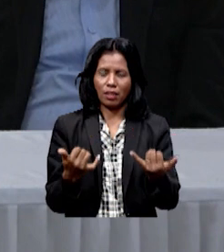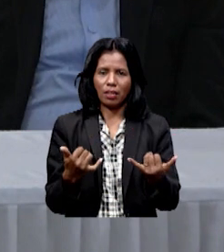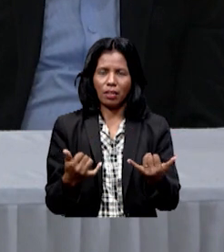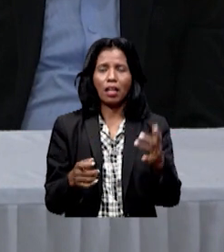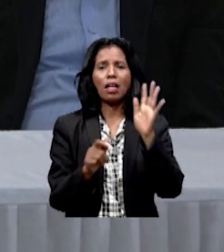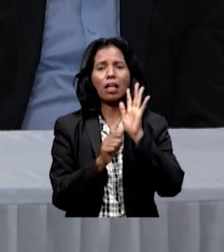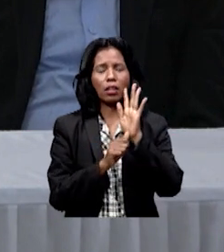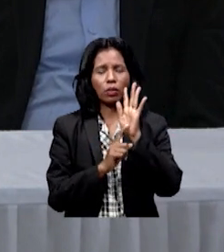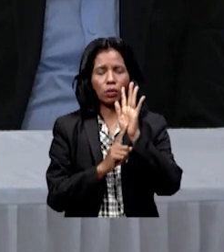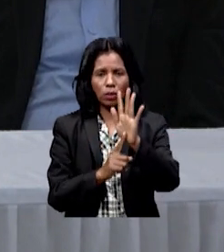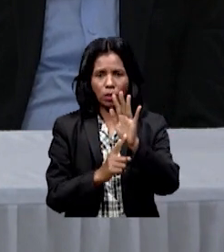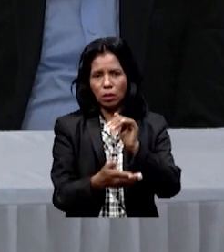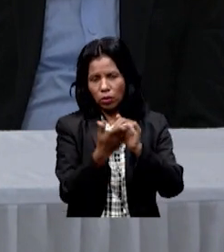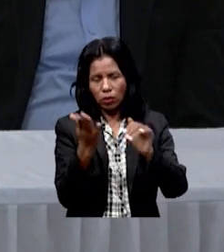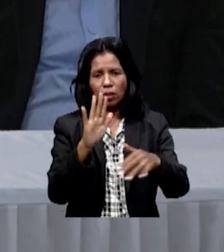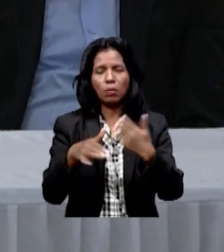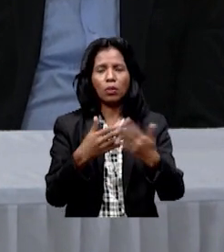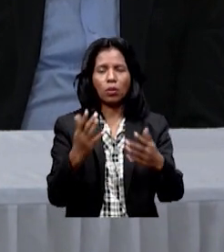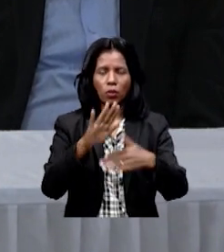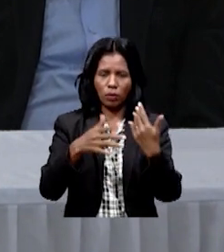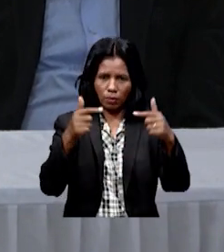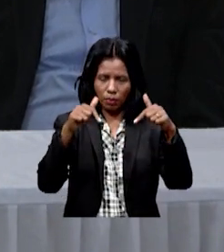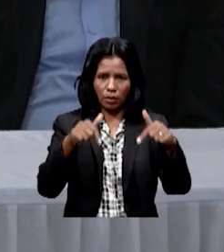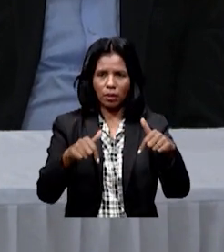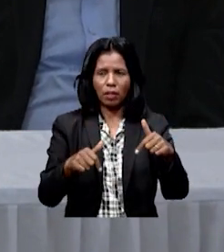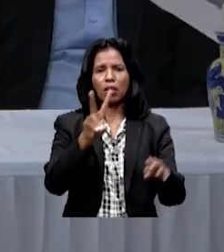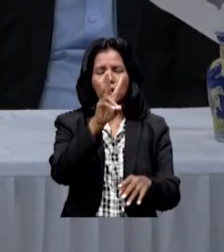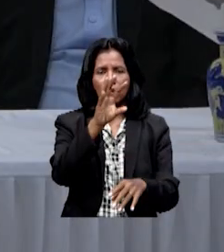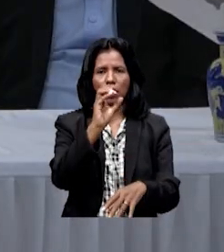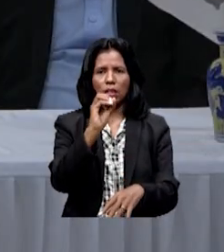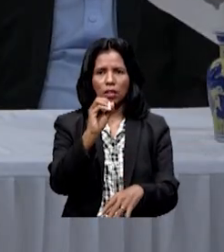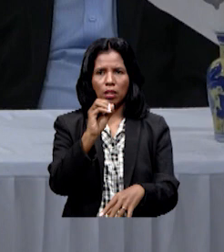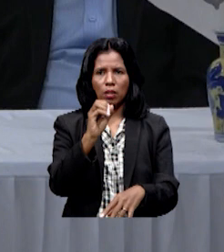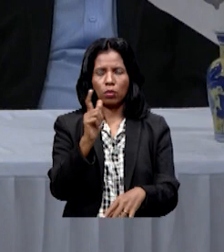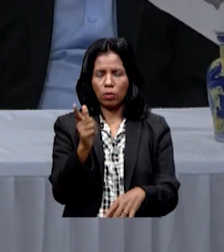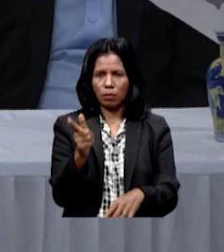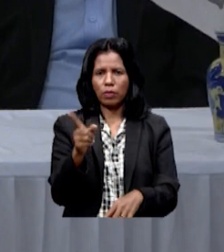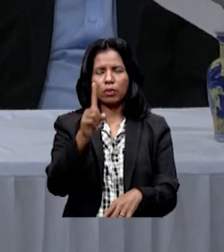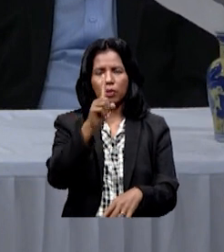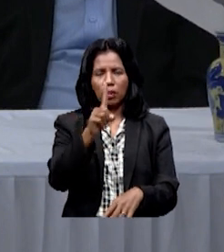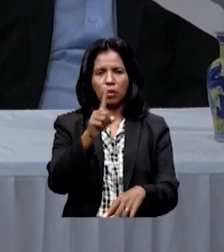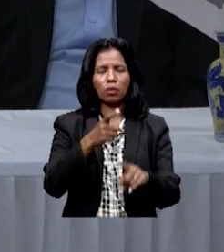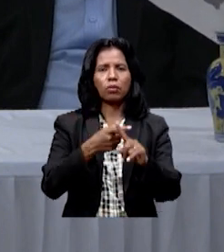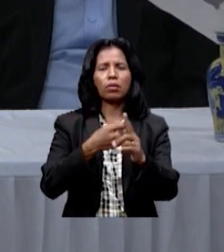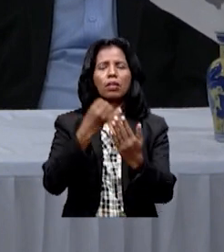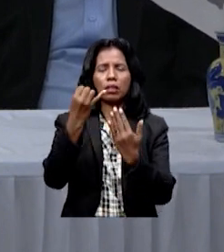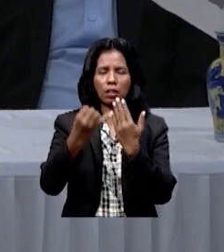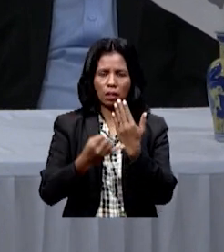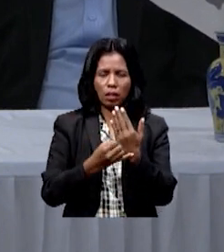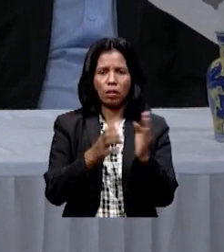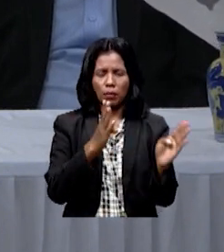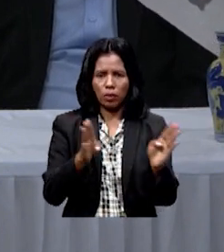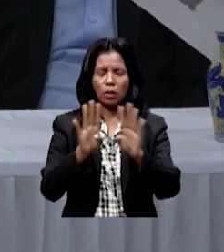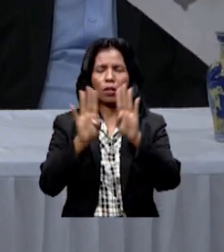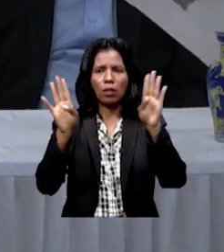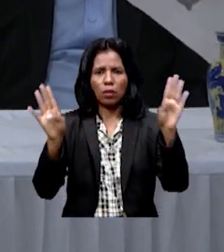e Hassalaun Arquidiocese Lesidere Dili, Loronduanulu Resinem Fulané. Nomeação Padre Leandro Ne, hoje substitui